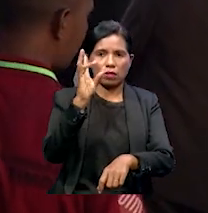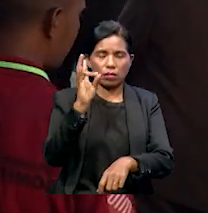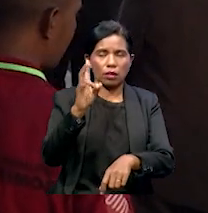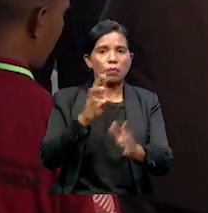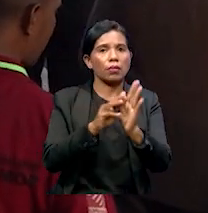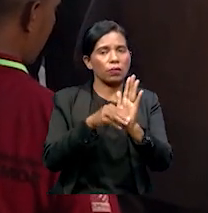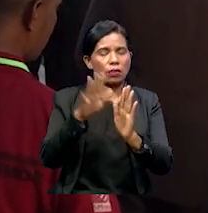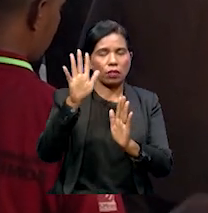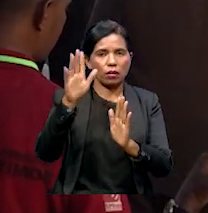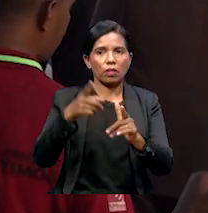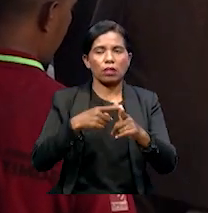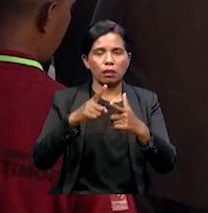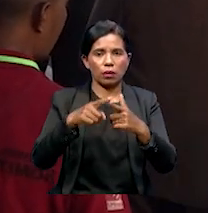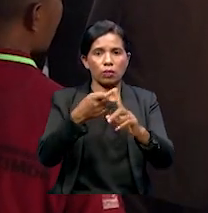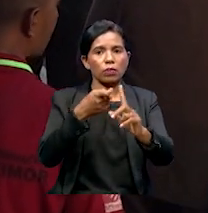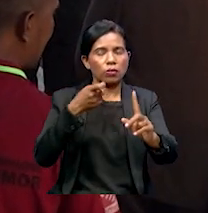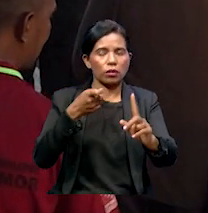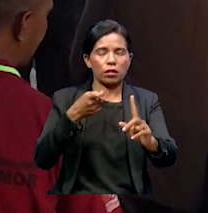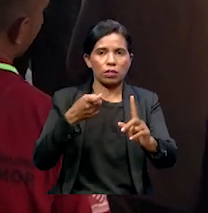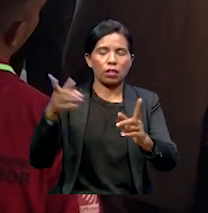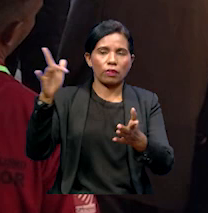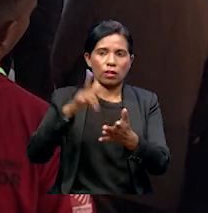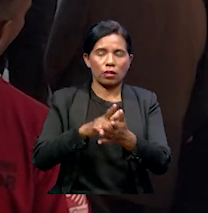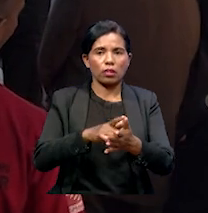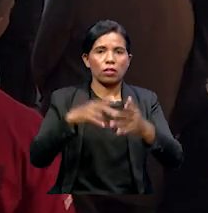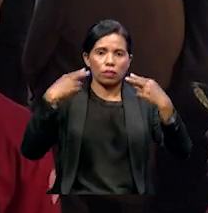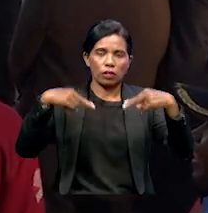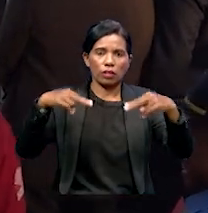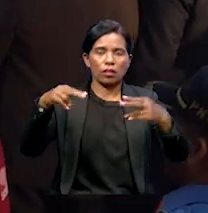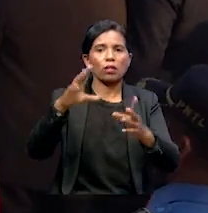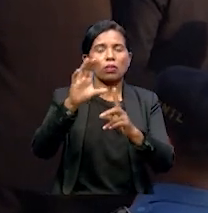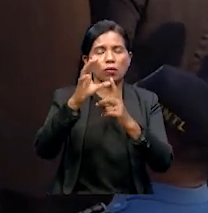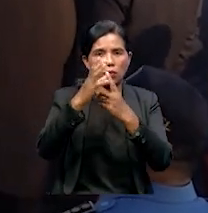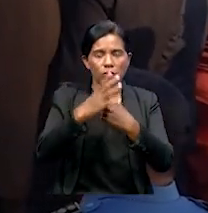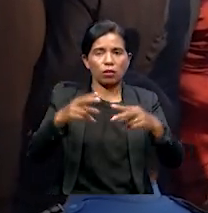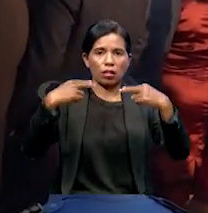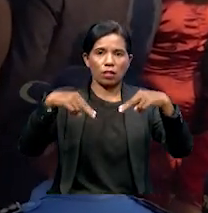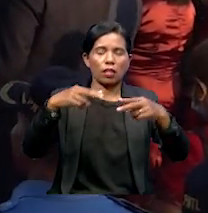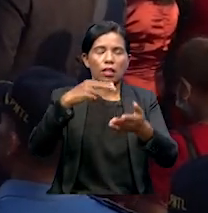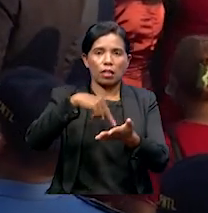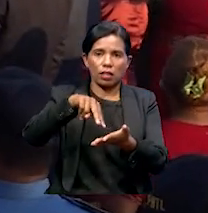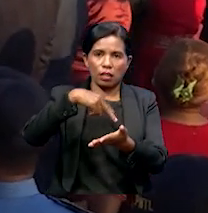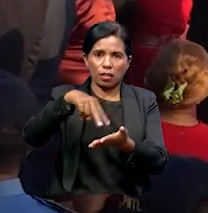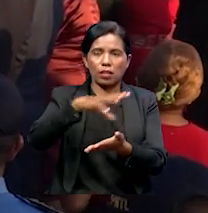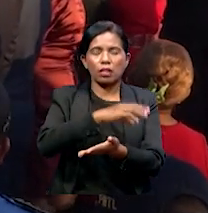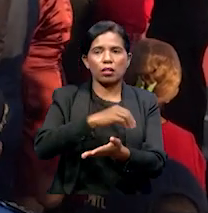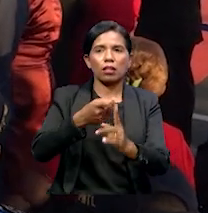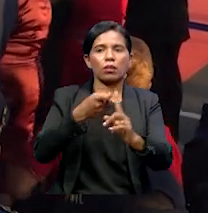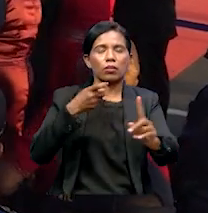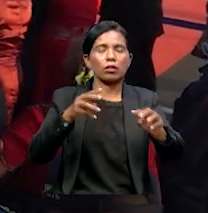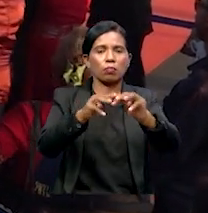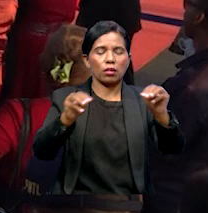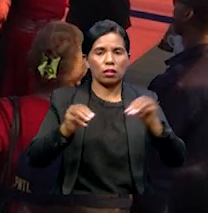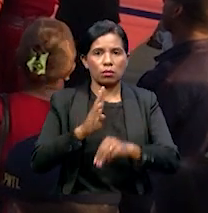minuto lima, depois tuhu si avião, simu ho lian dadoling, no kultura tuir tradisão Timor, liu-liu si municipio